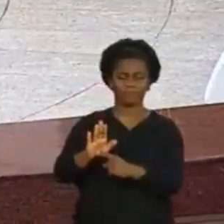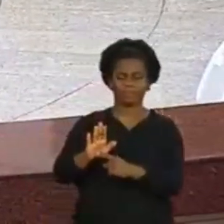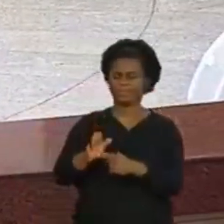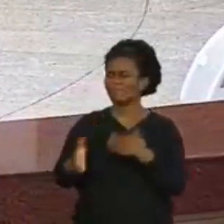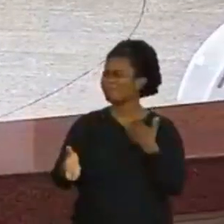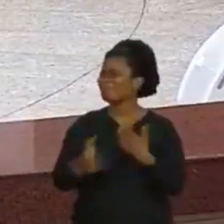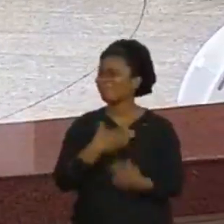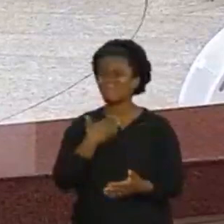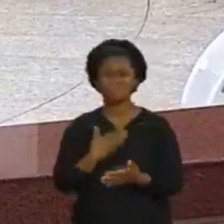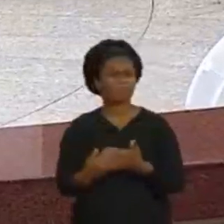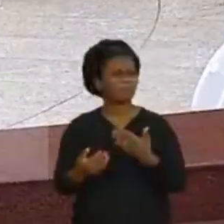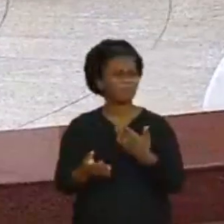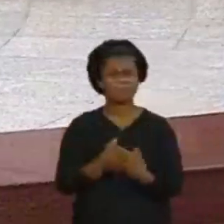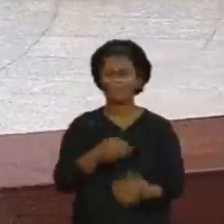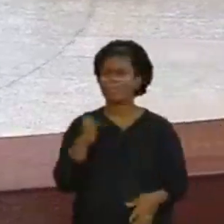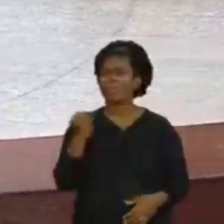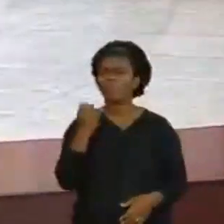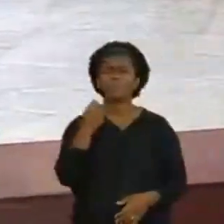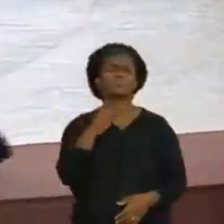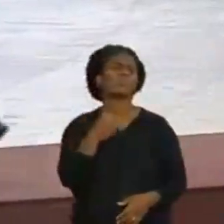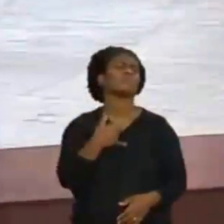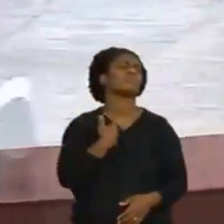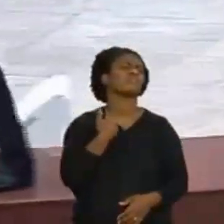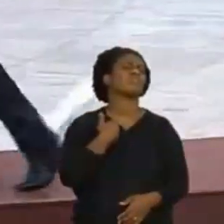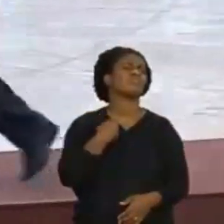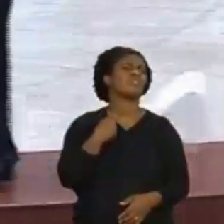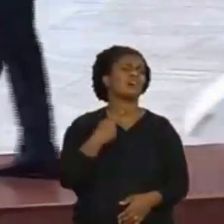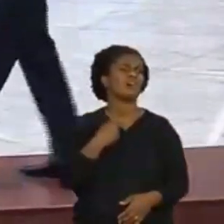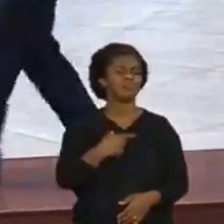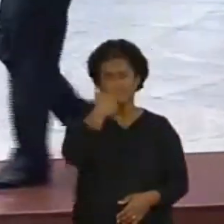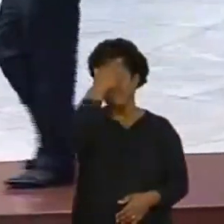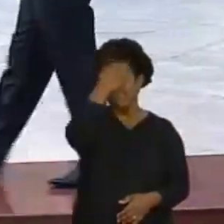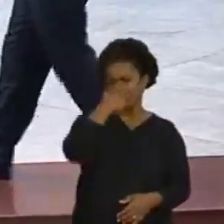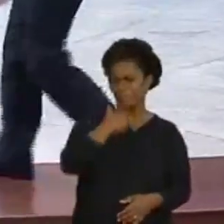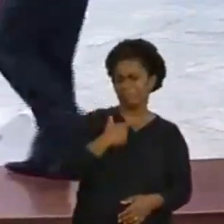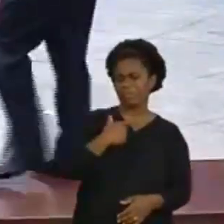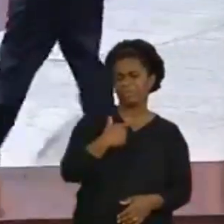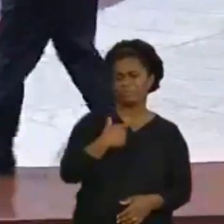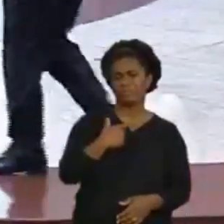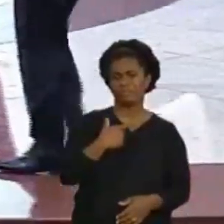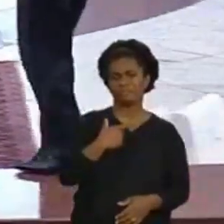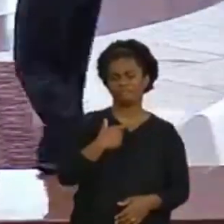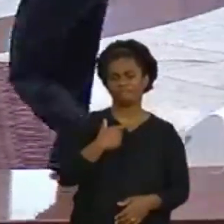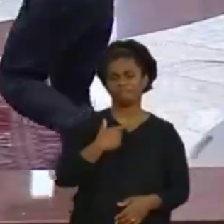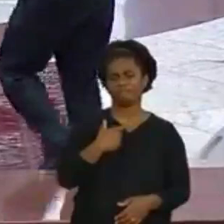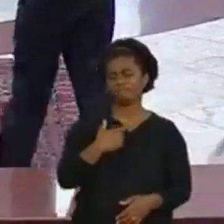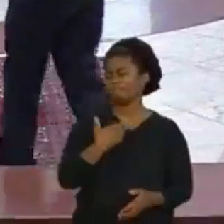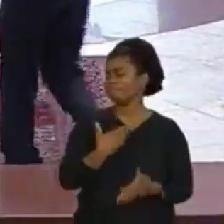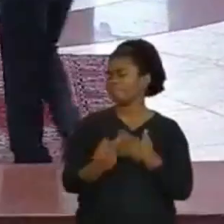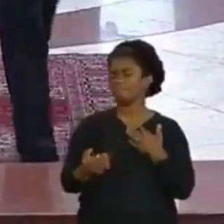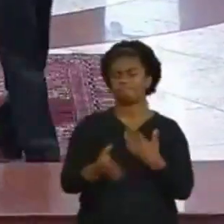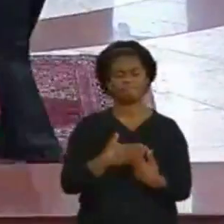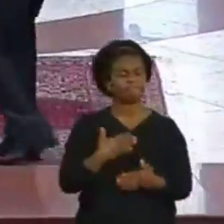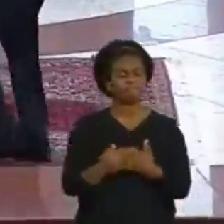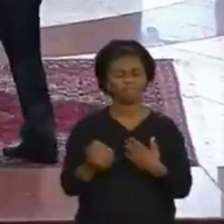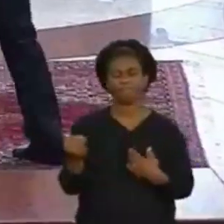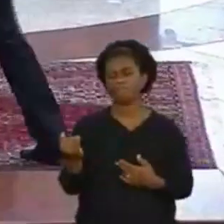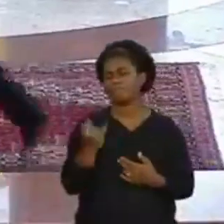interessa a sua idade, não interessa a sua aparência, não interessa.